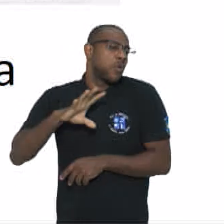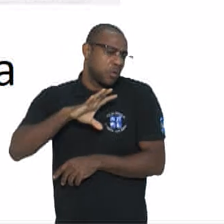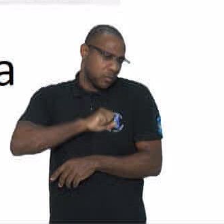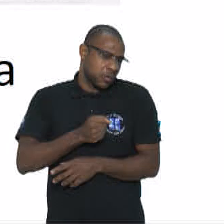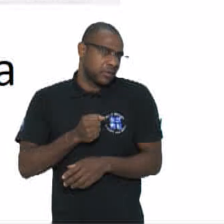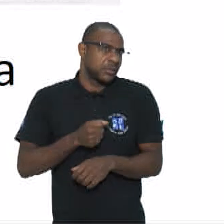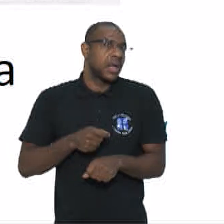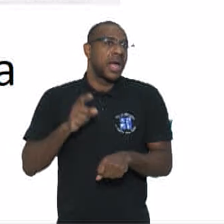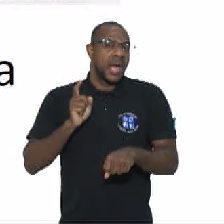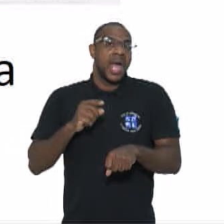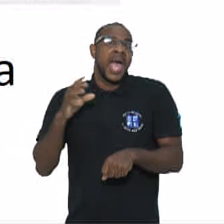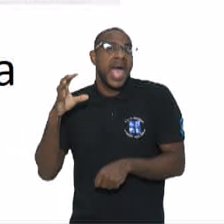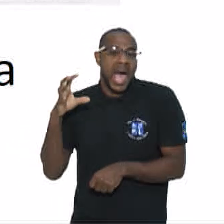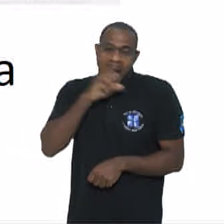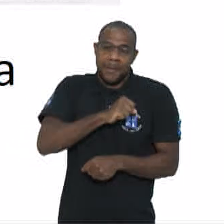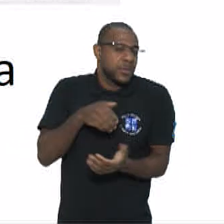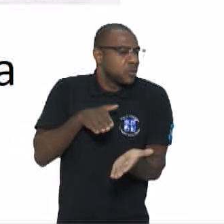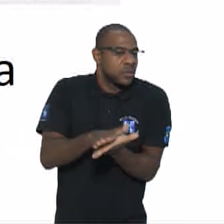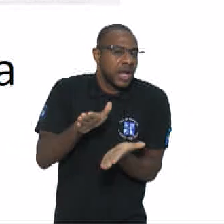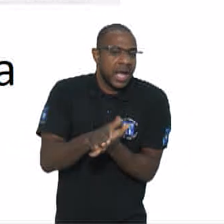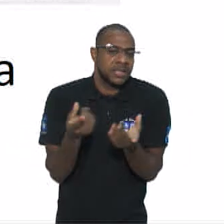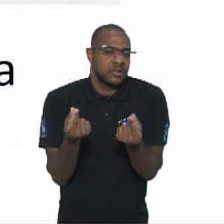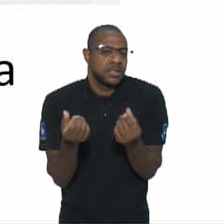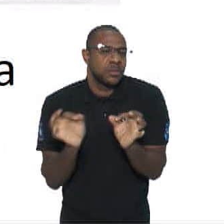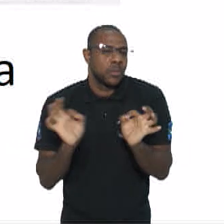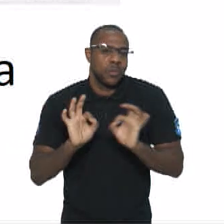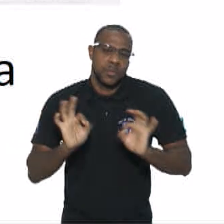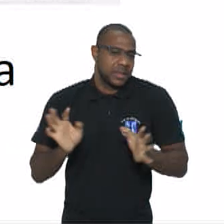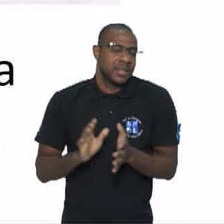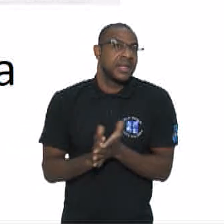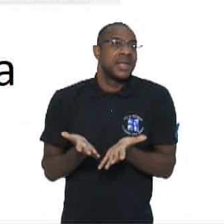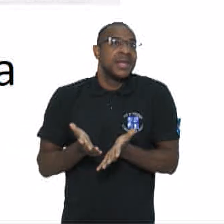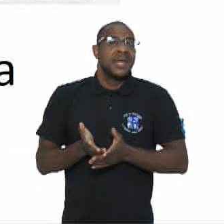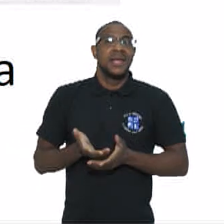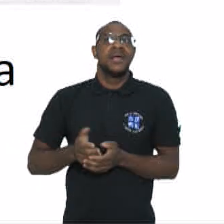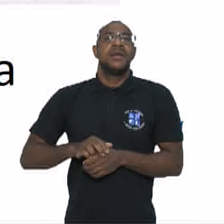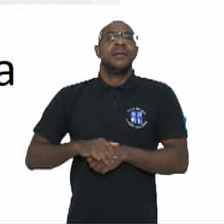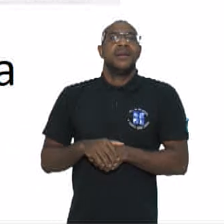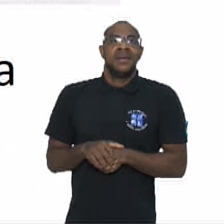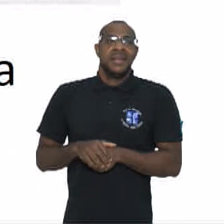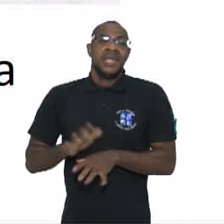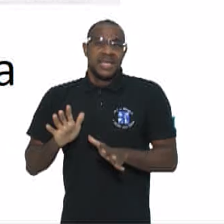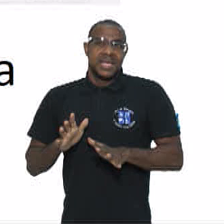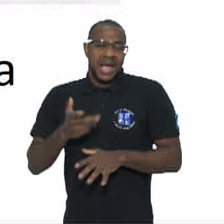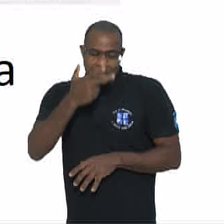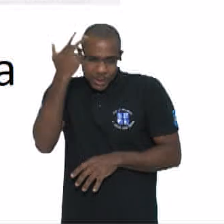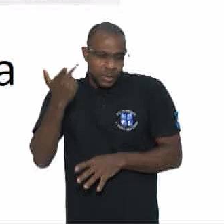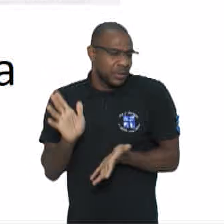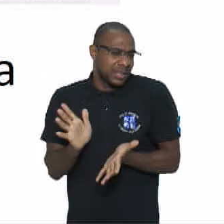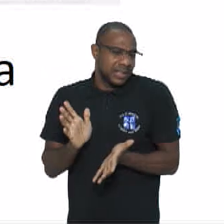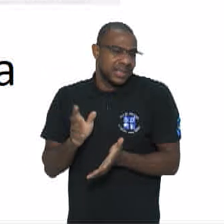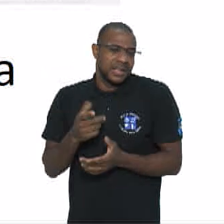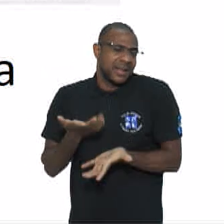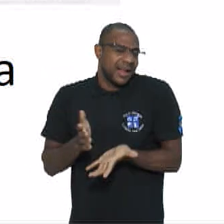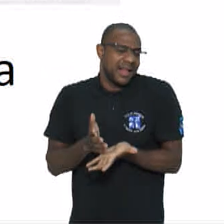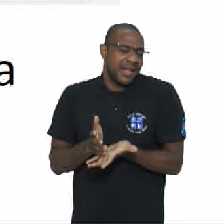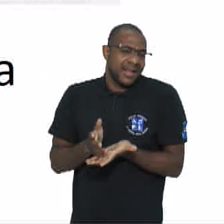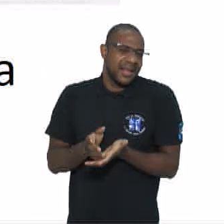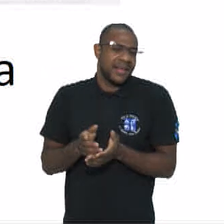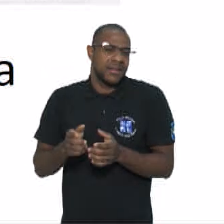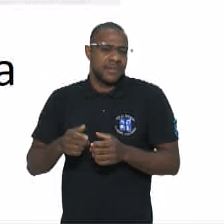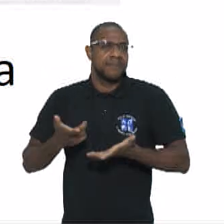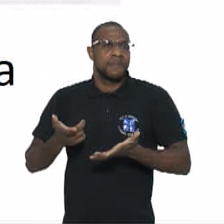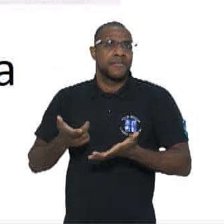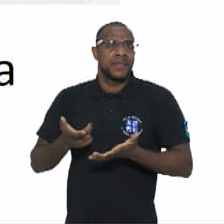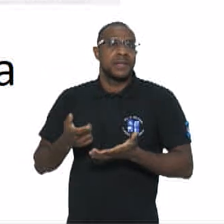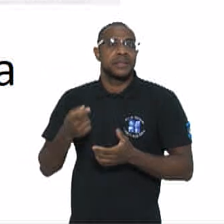leva tempo nem dinheiro e a maioria das pessoas não liga para a diferença mesmo. Tão desdenhoso, mas